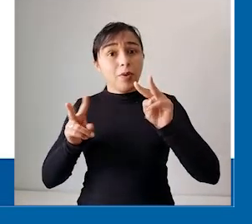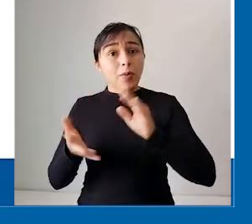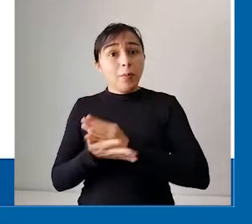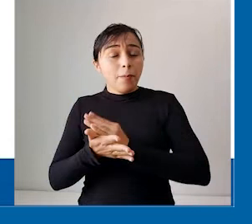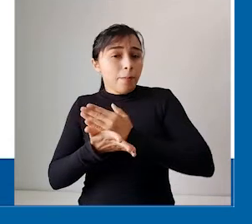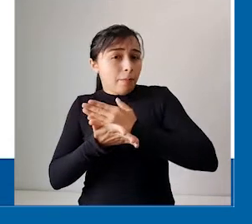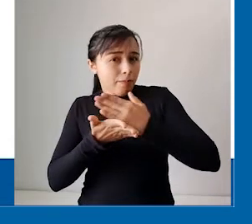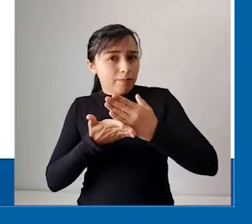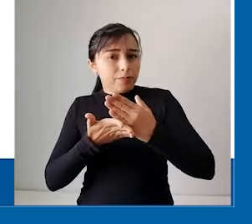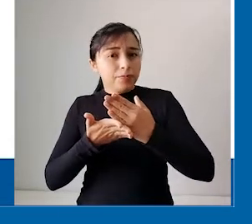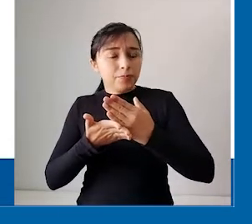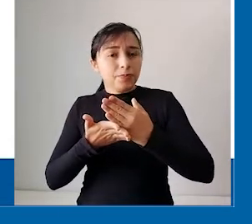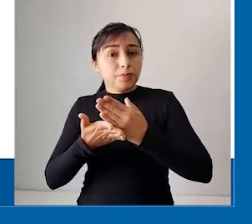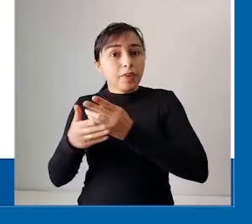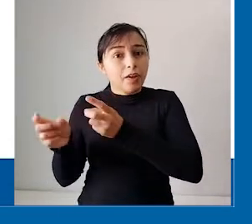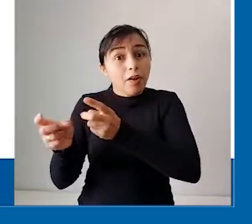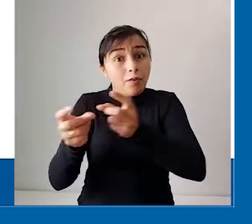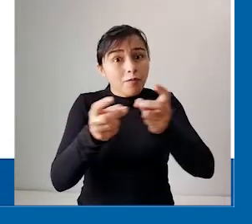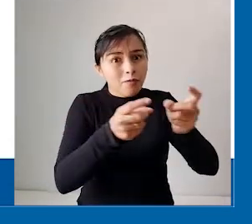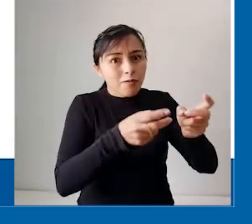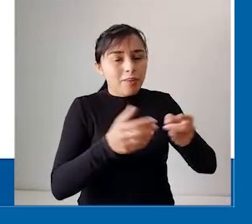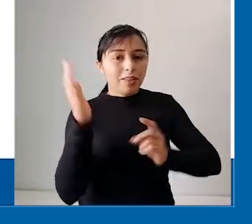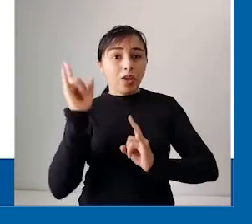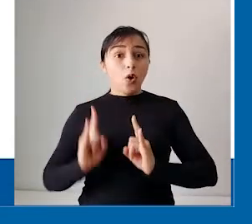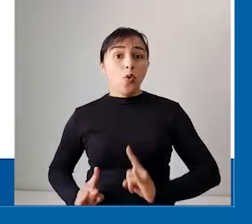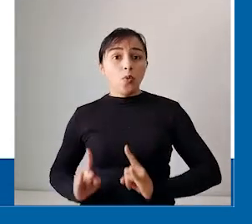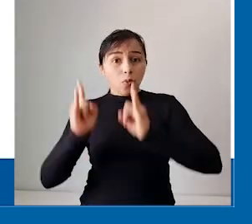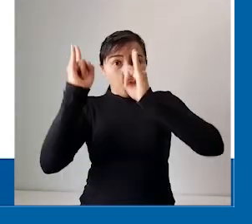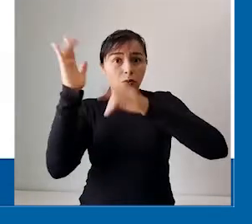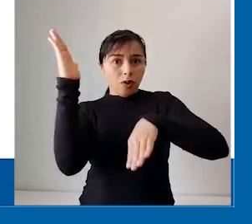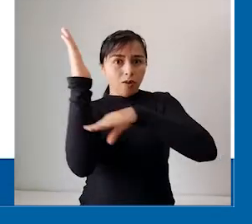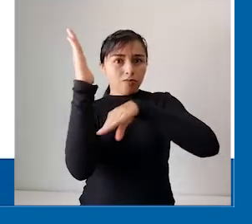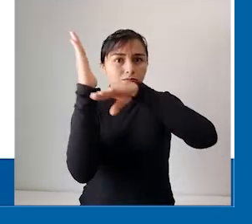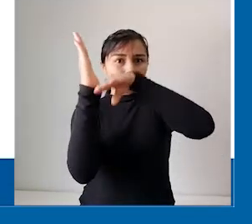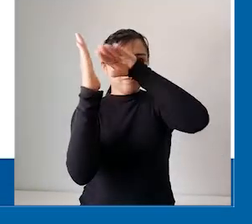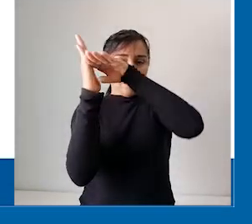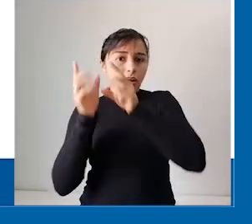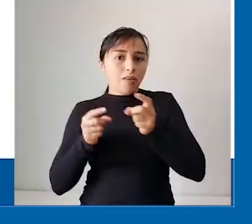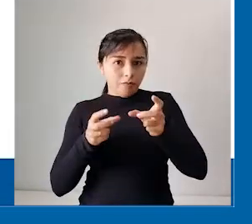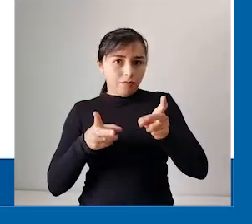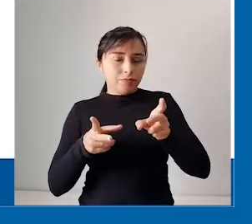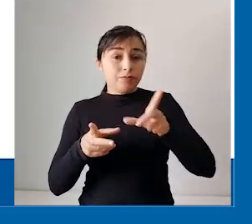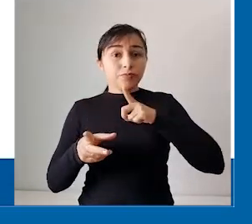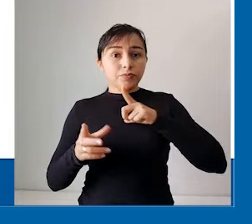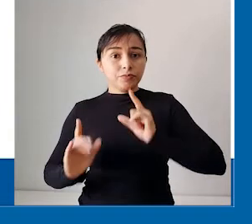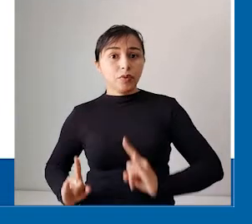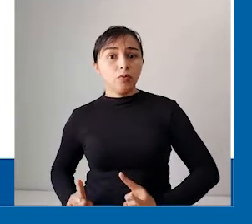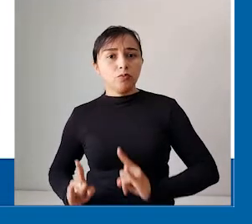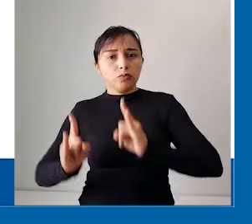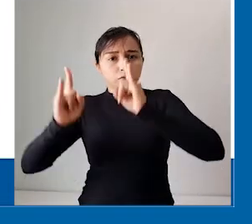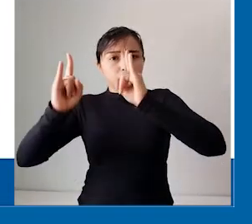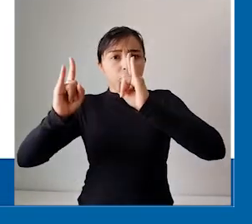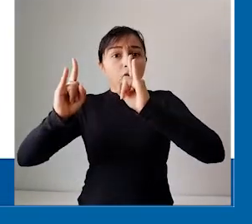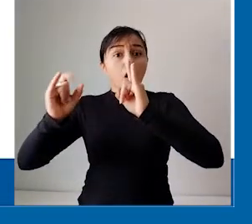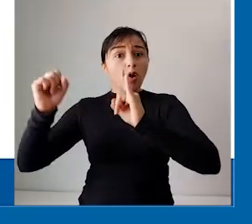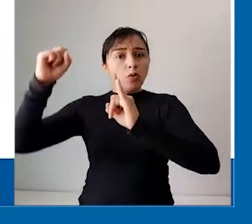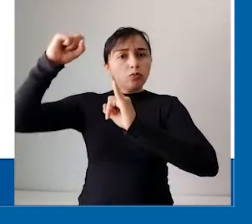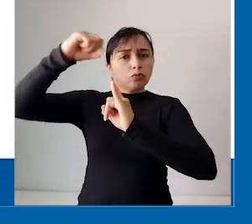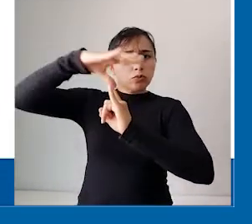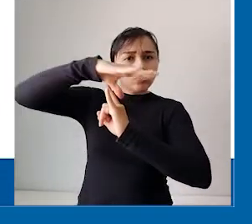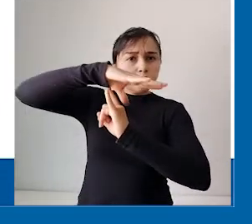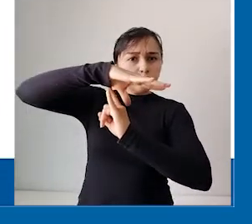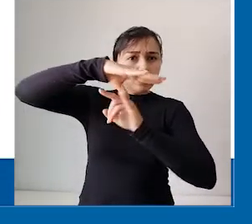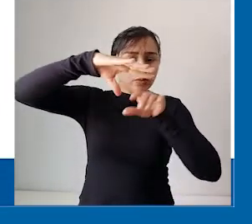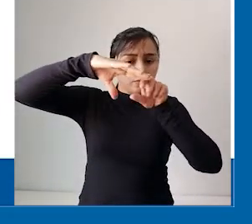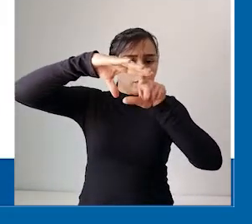promover o início de vendas dos apartamentos, um feixe retilíneo de luz parte do topo do prédio e atinge o